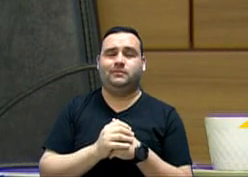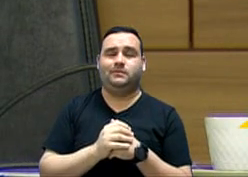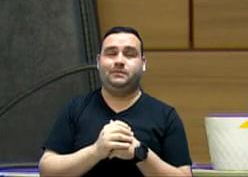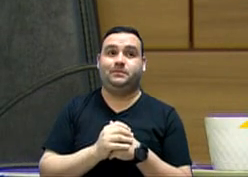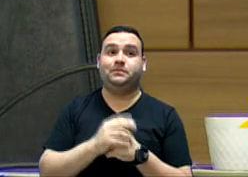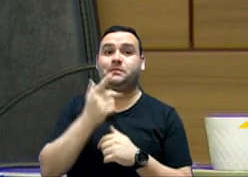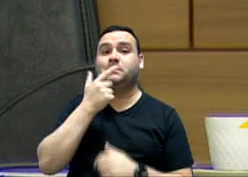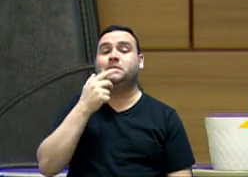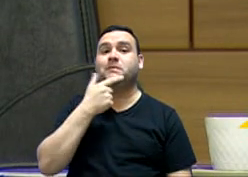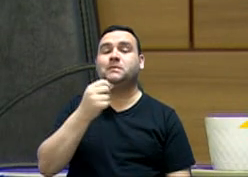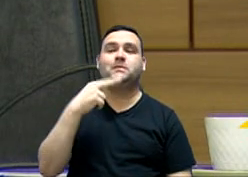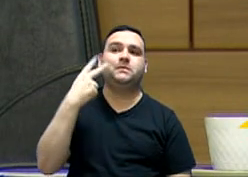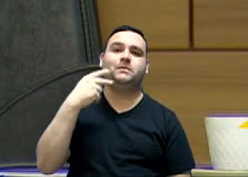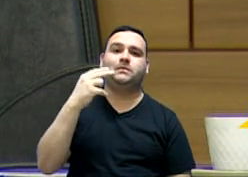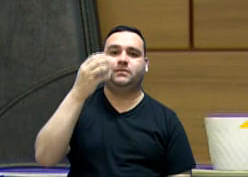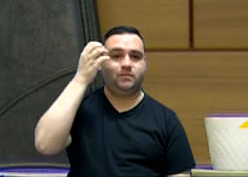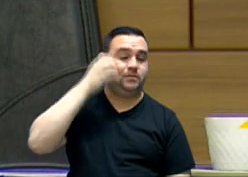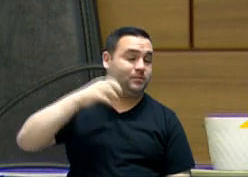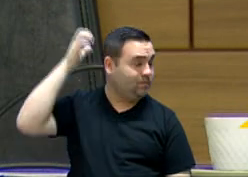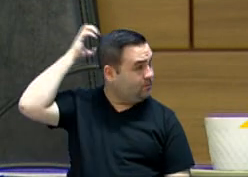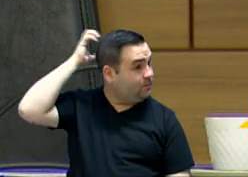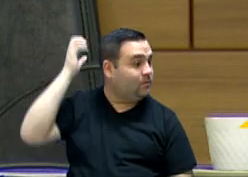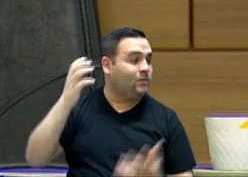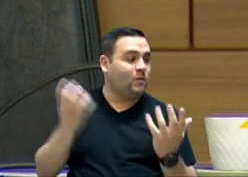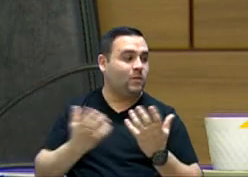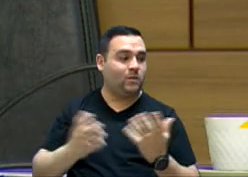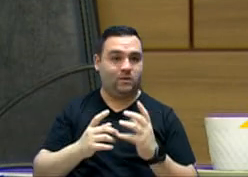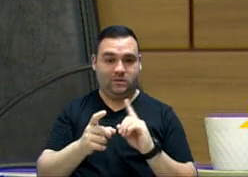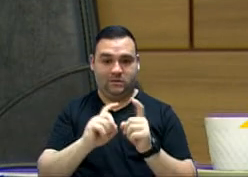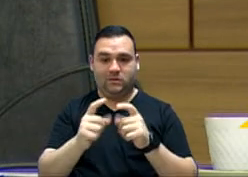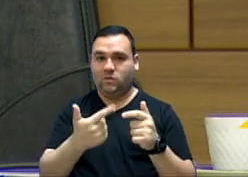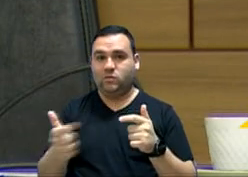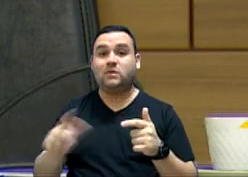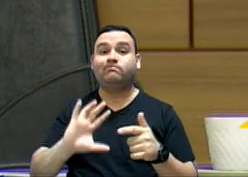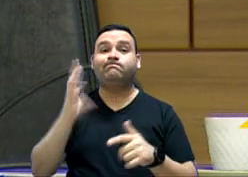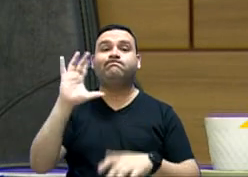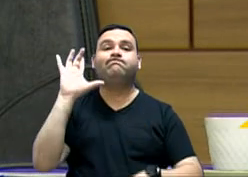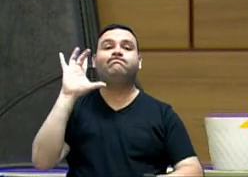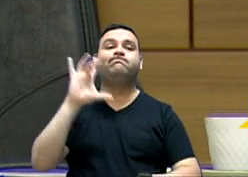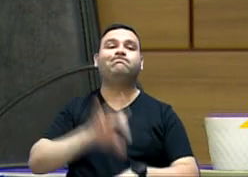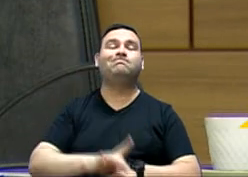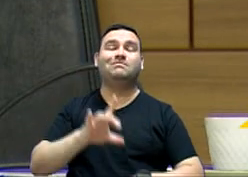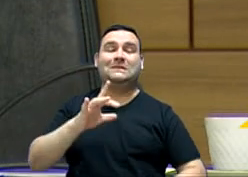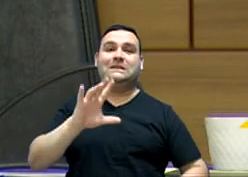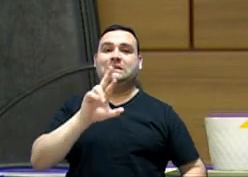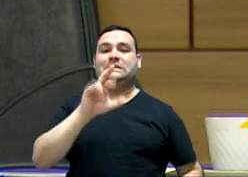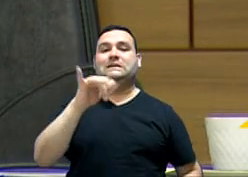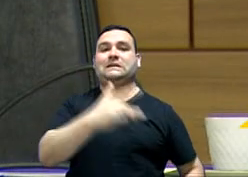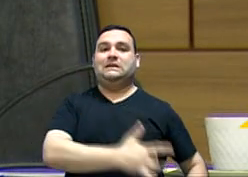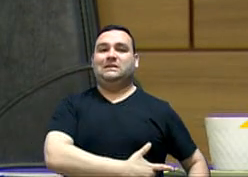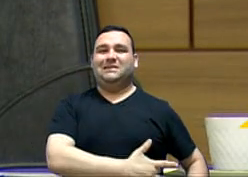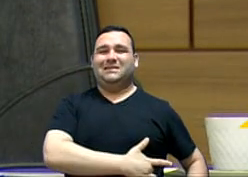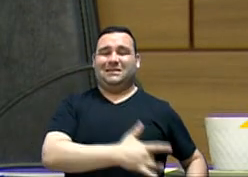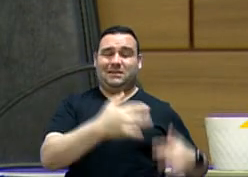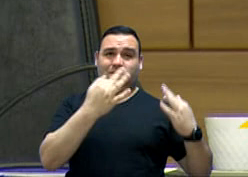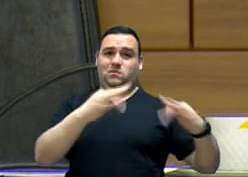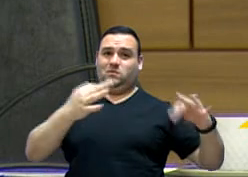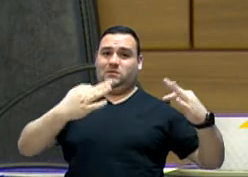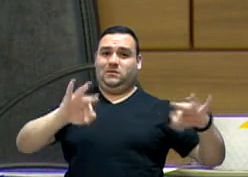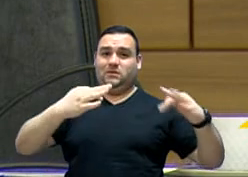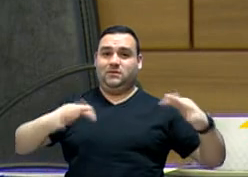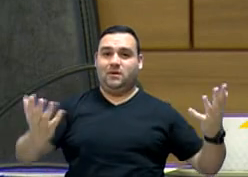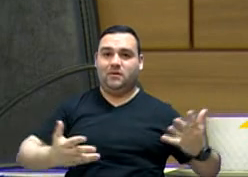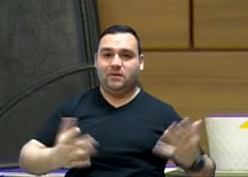O vereador Pérez Regis está ausente da sessão hoje. Foi acometido aí com uma cólica renal. Fiquei sabendo agora,